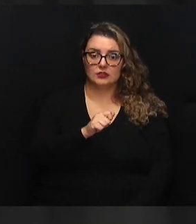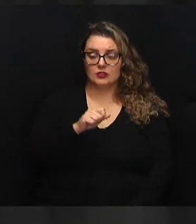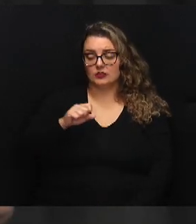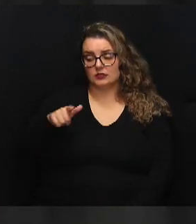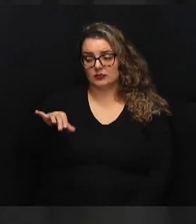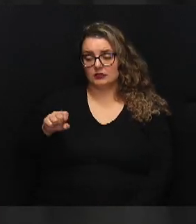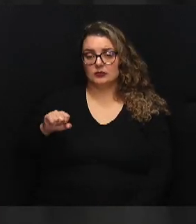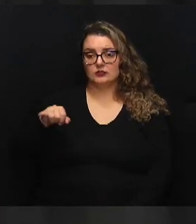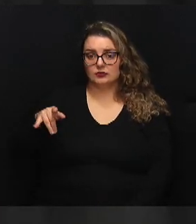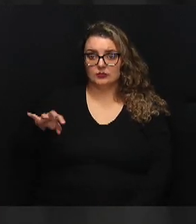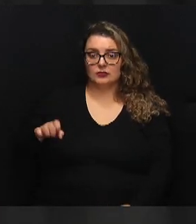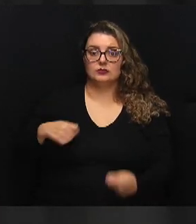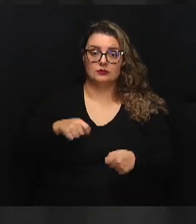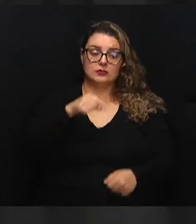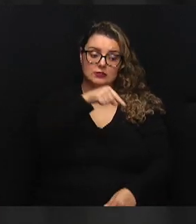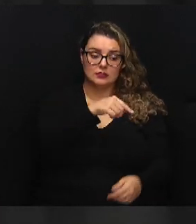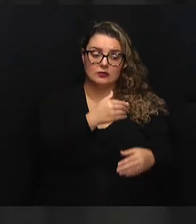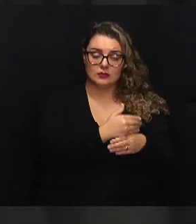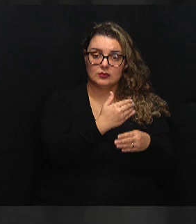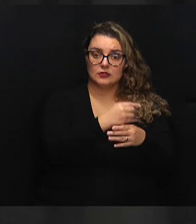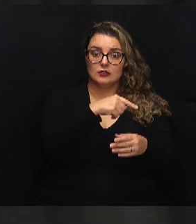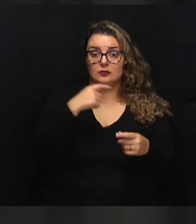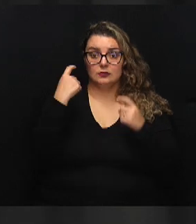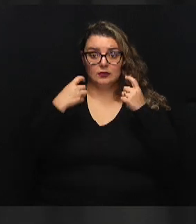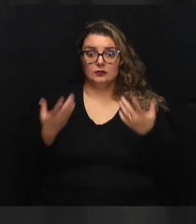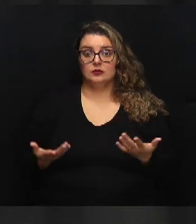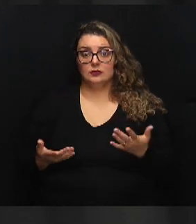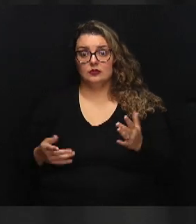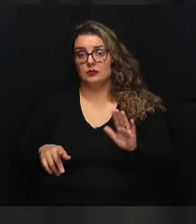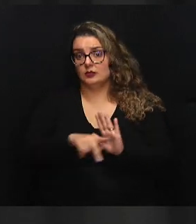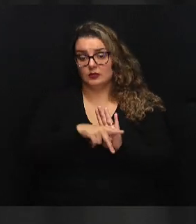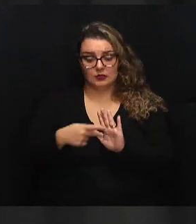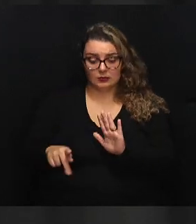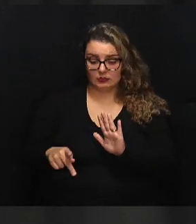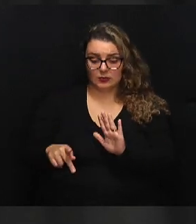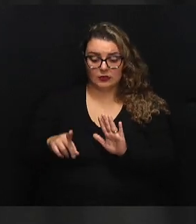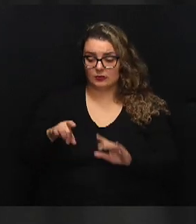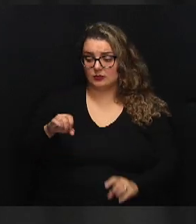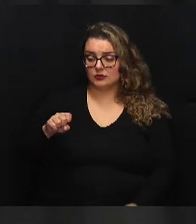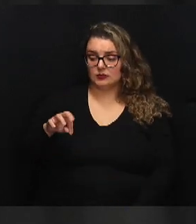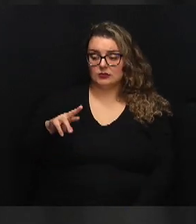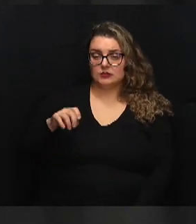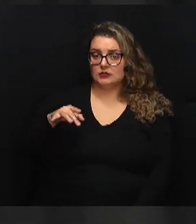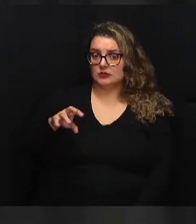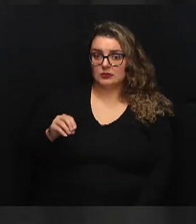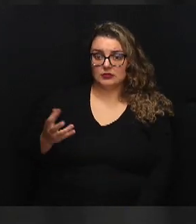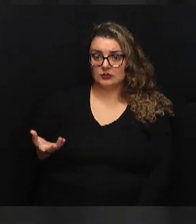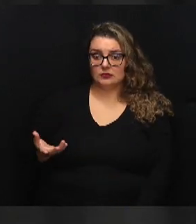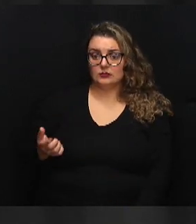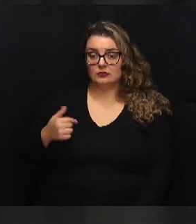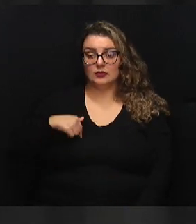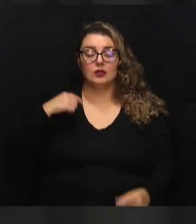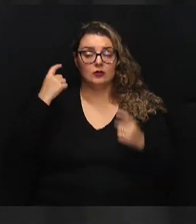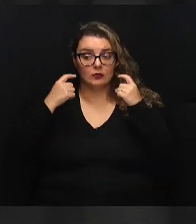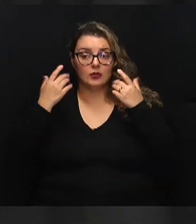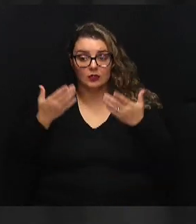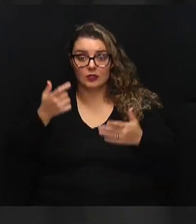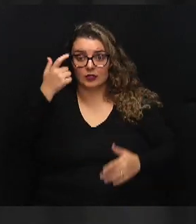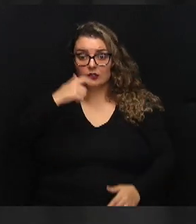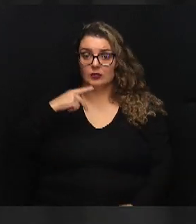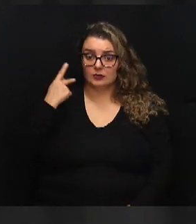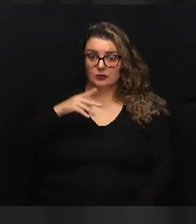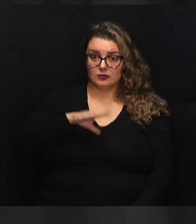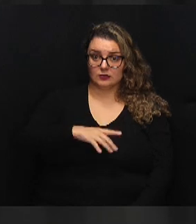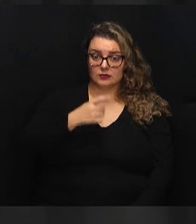mais uma lá. Então nós estamos preocupados com isso. E isso não faz parte do distrito. Eles não fazem parte do distrito. Mas eu me preocupo porque eu sou vereador de